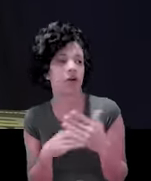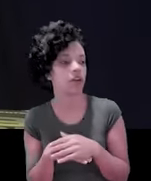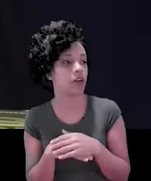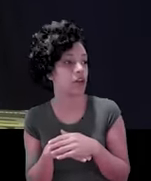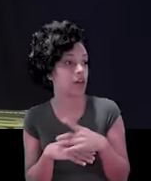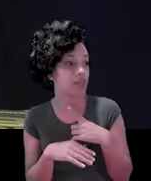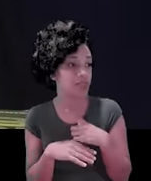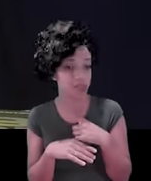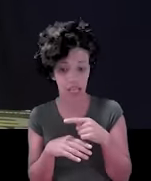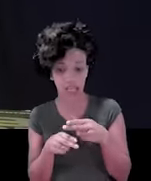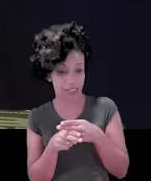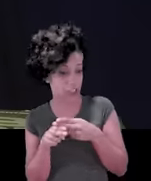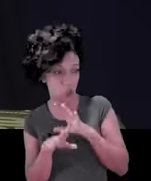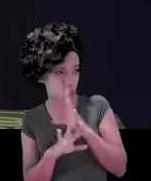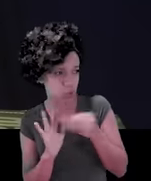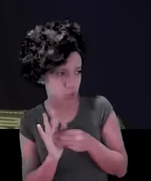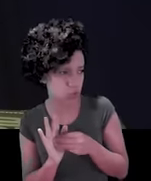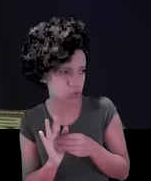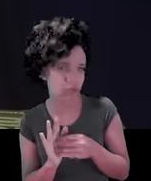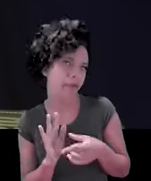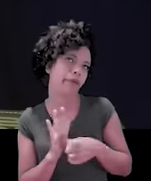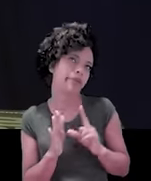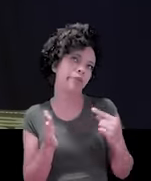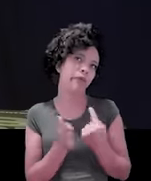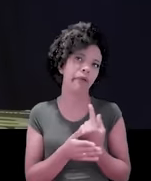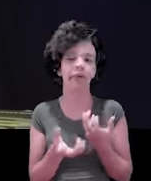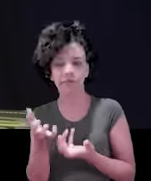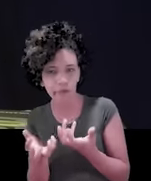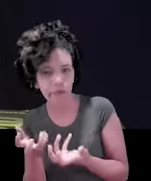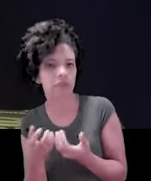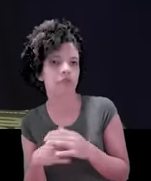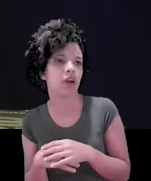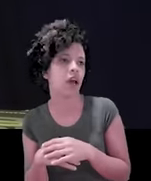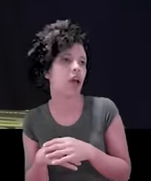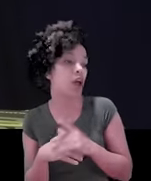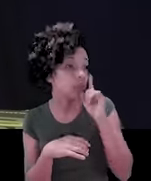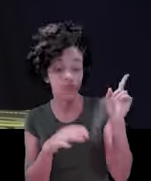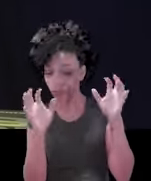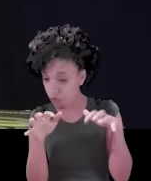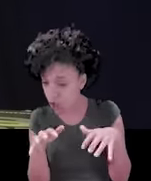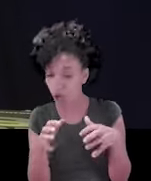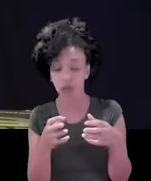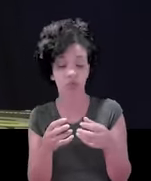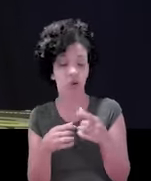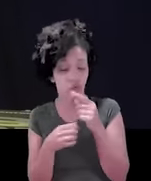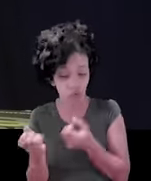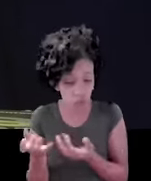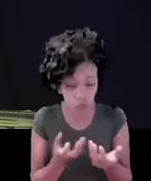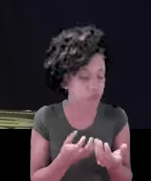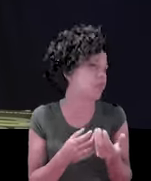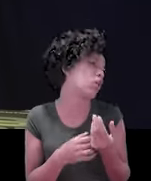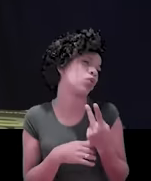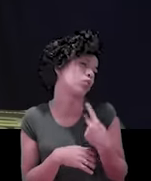meu país saco de ráfia tudo que eu tinha você ver onde que pergunta ela não fez a fogueira era um dia chuvoso tava tudo molhado ou